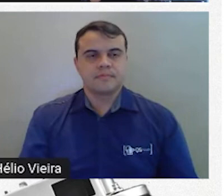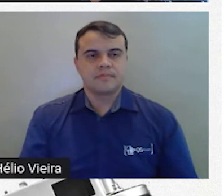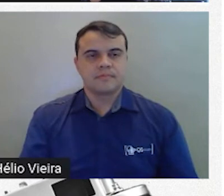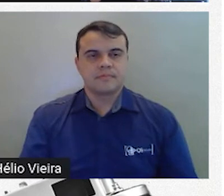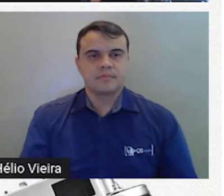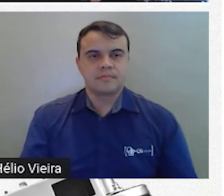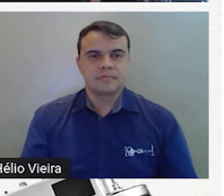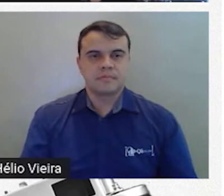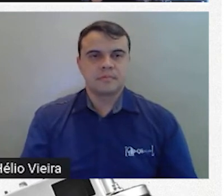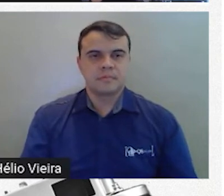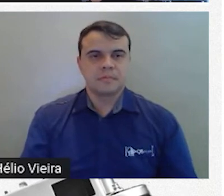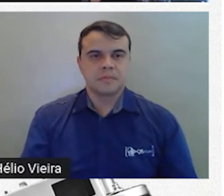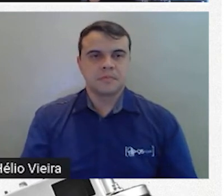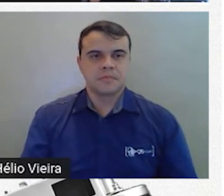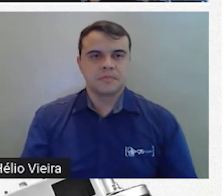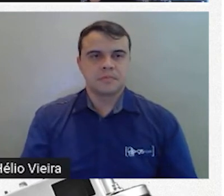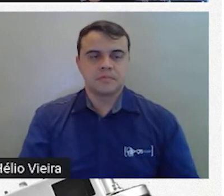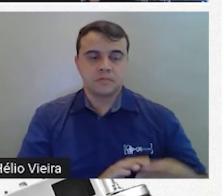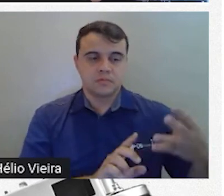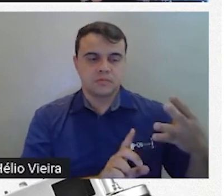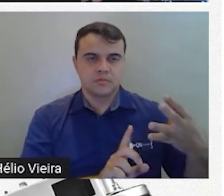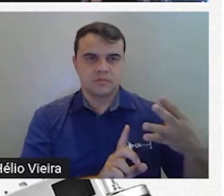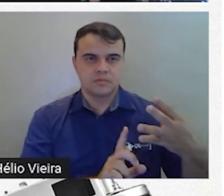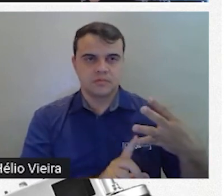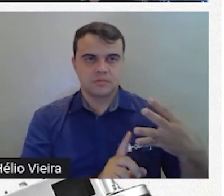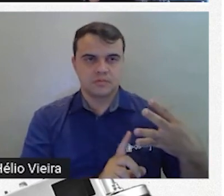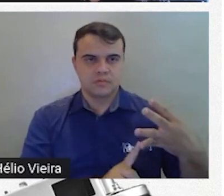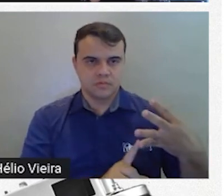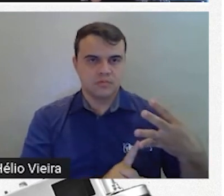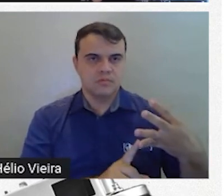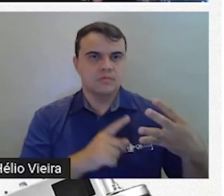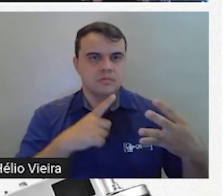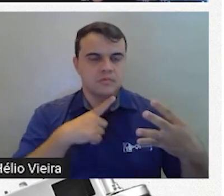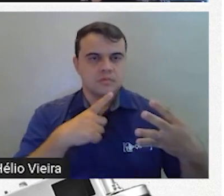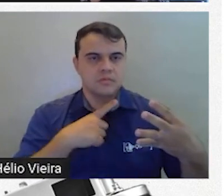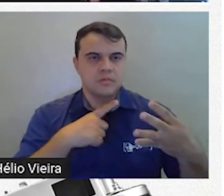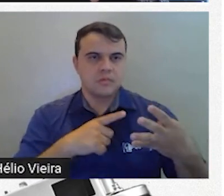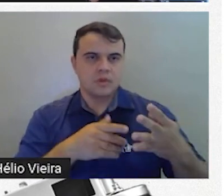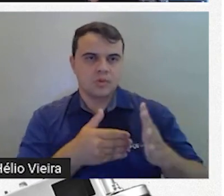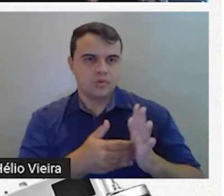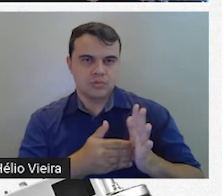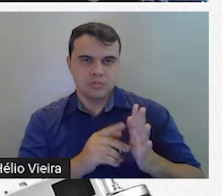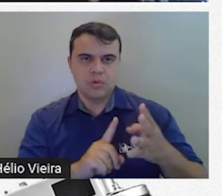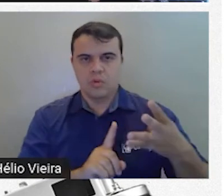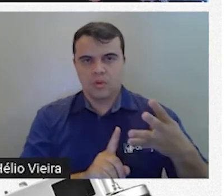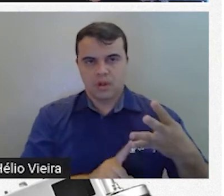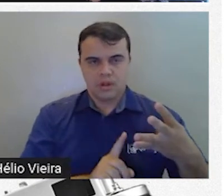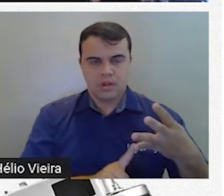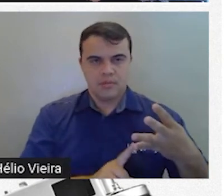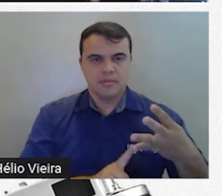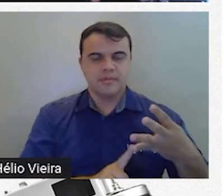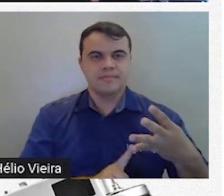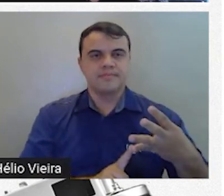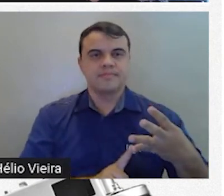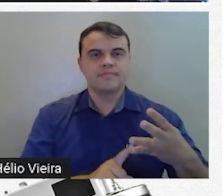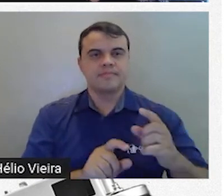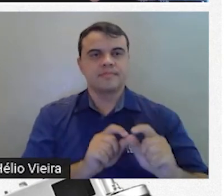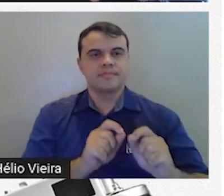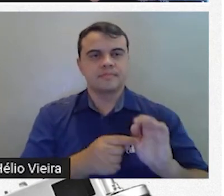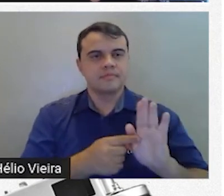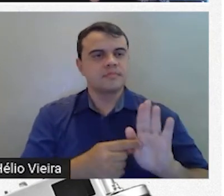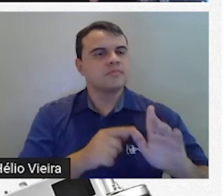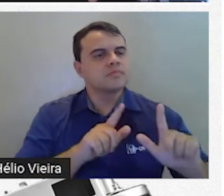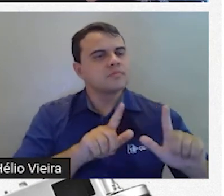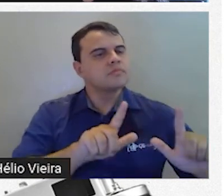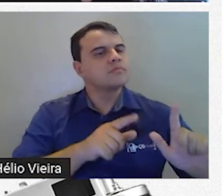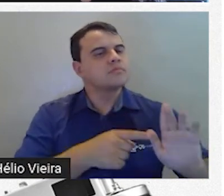E a última, a quarta etapa, não a última, né? Mas a quarta etapa é fazer uma